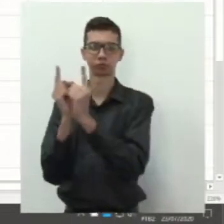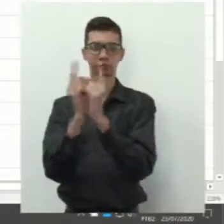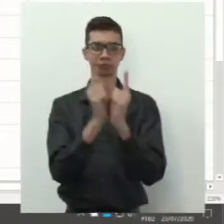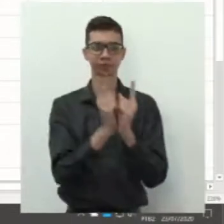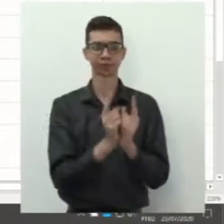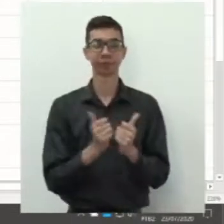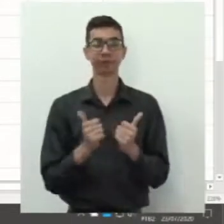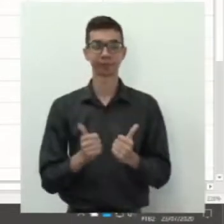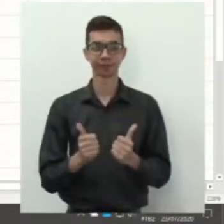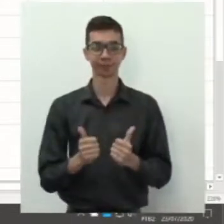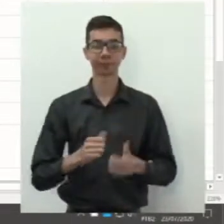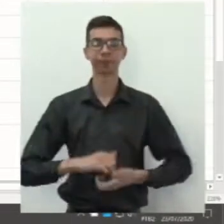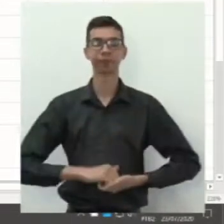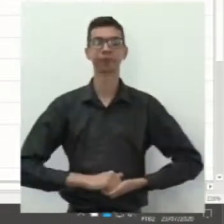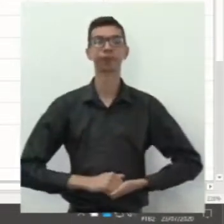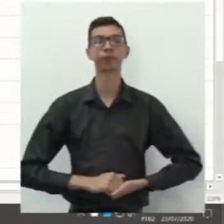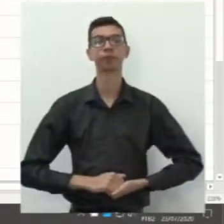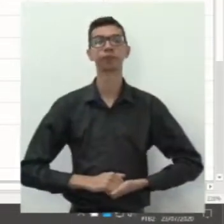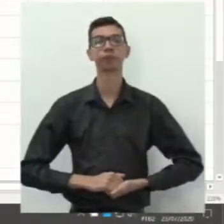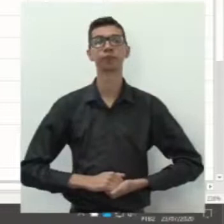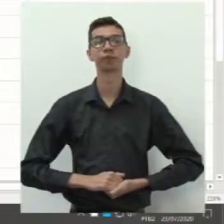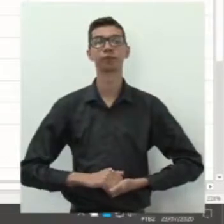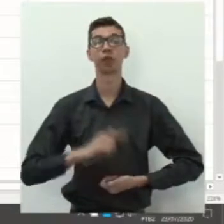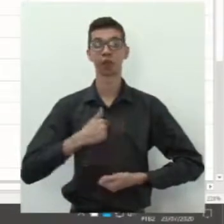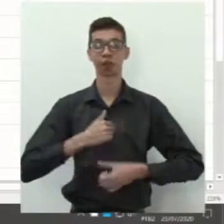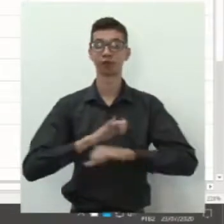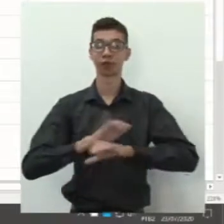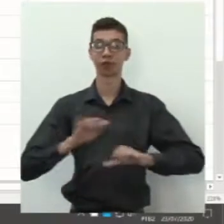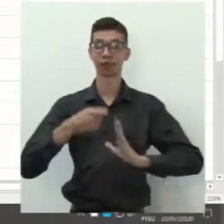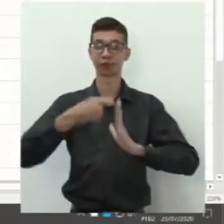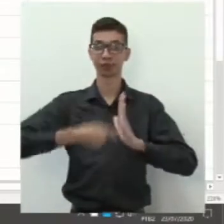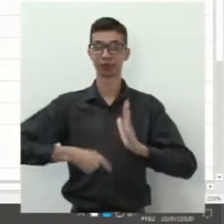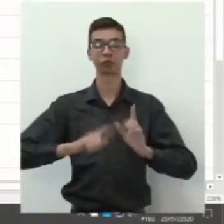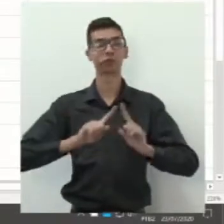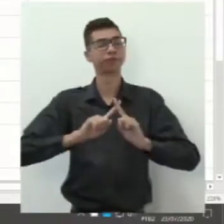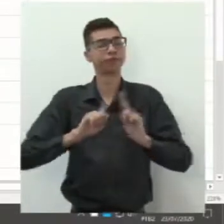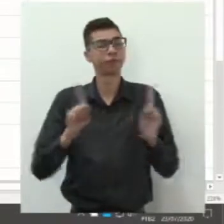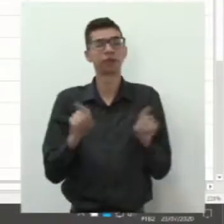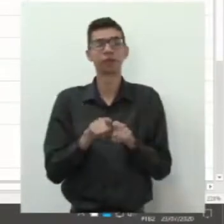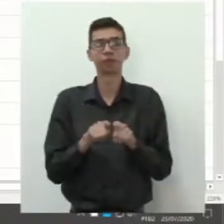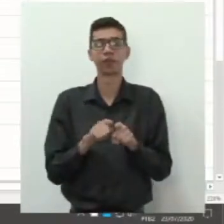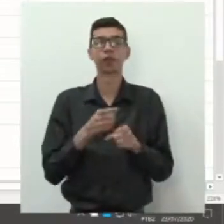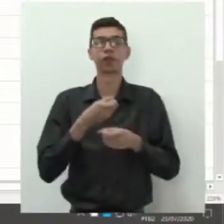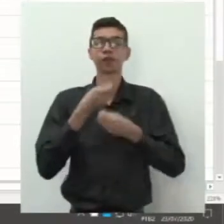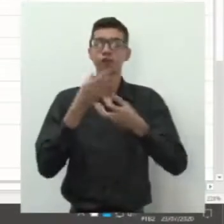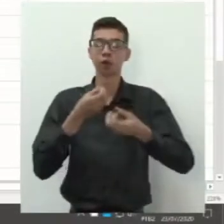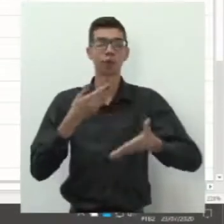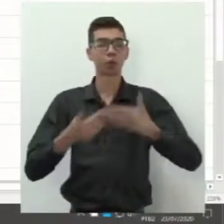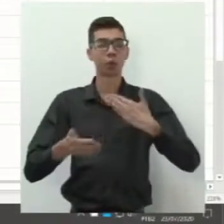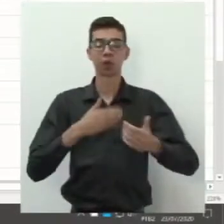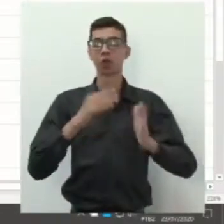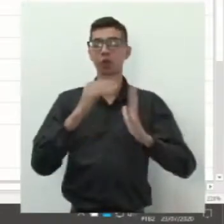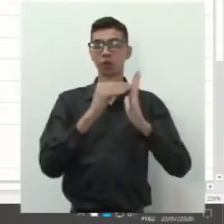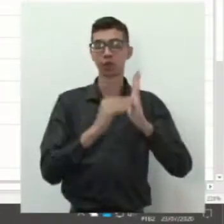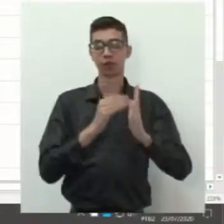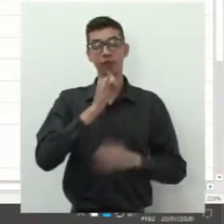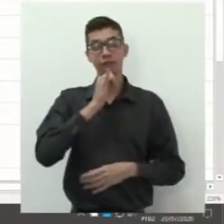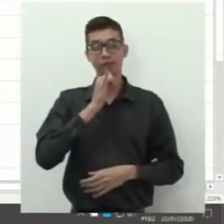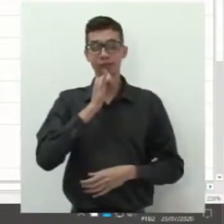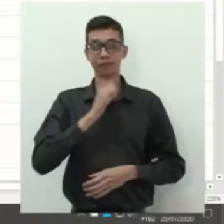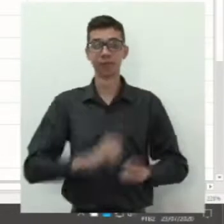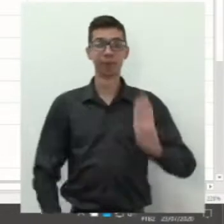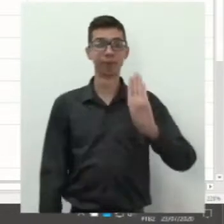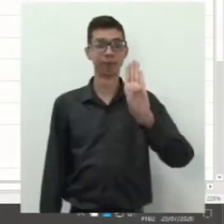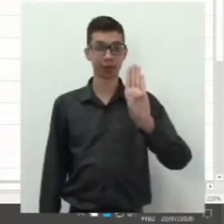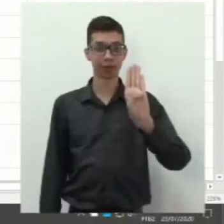outra coluna. No caso aqui eu falei texto, mas qualquer dado que tiver na coluna, né? Então, ó, por exemplo, coluna B. né? O maior